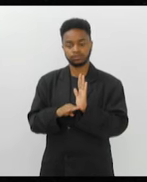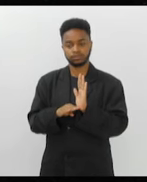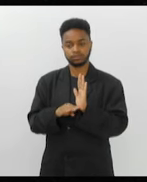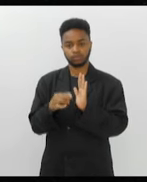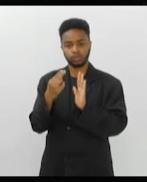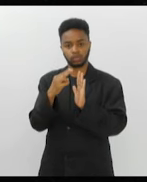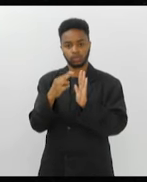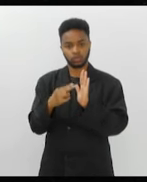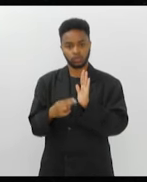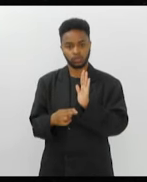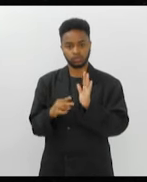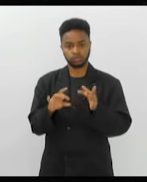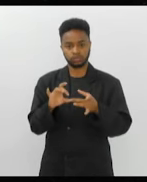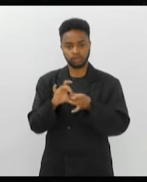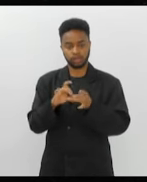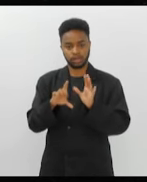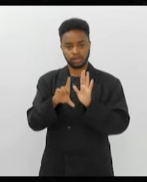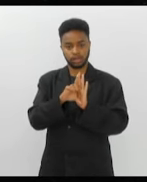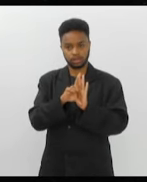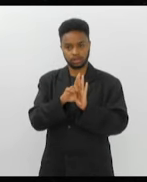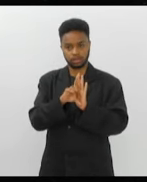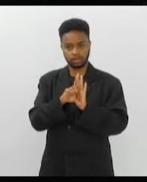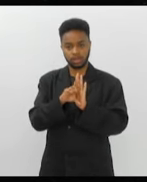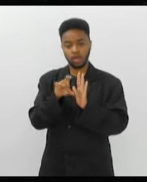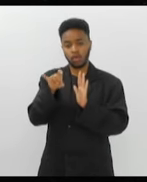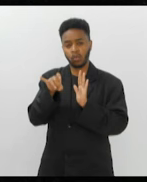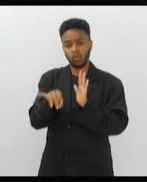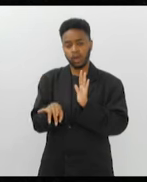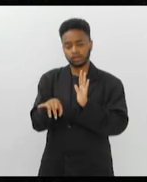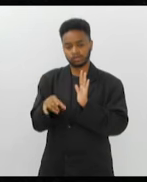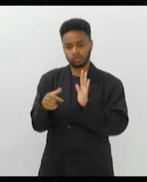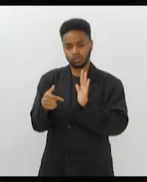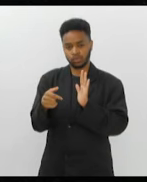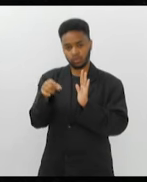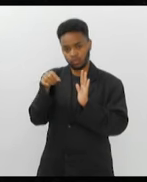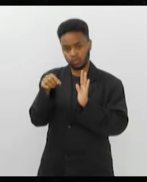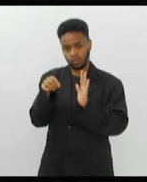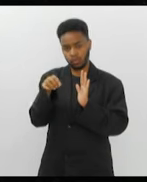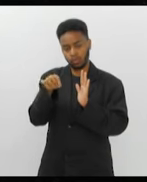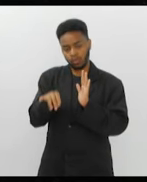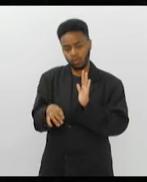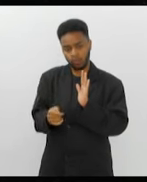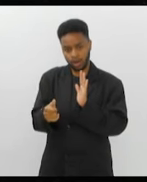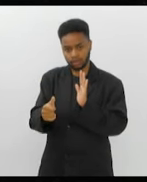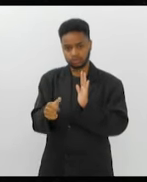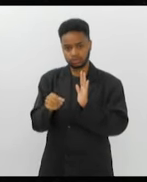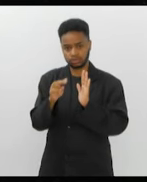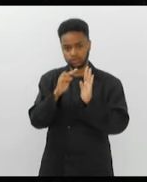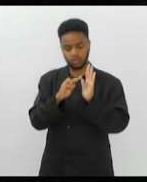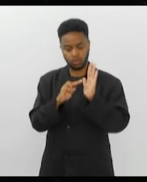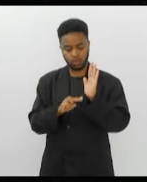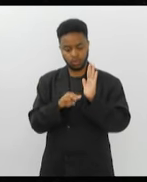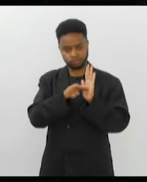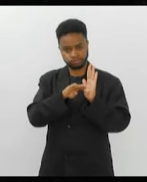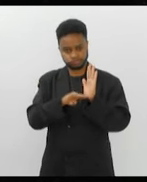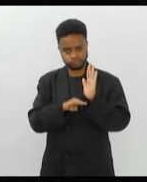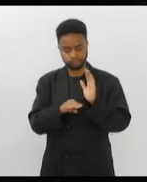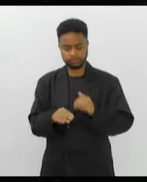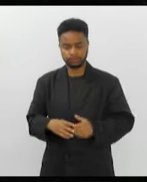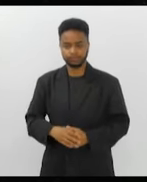da lei sancionada. É o antepenúltimo nome da lista. Isto quer